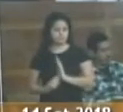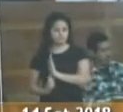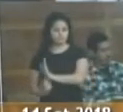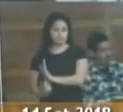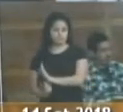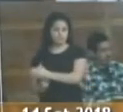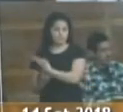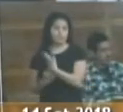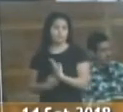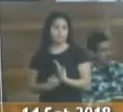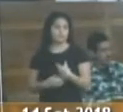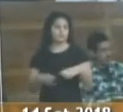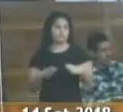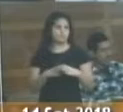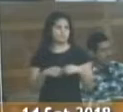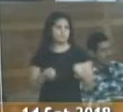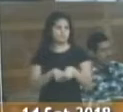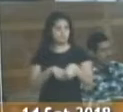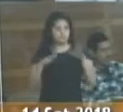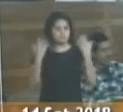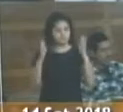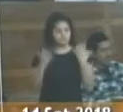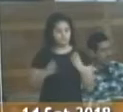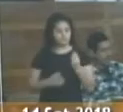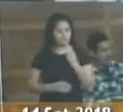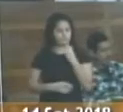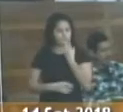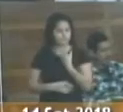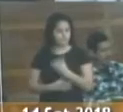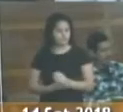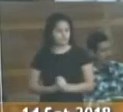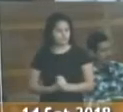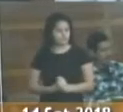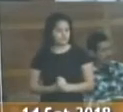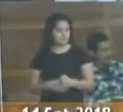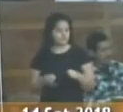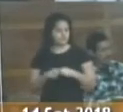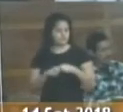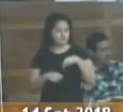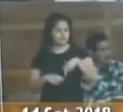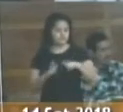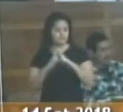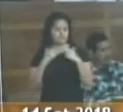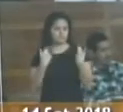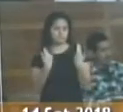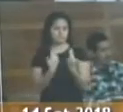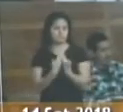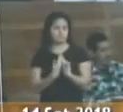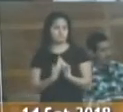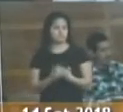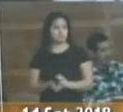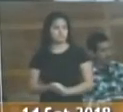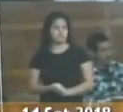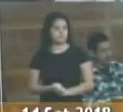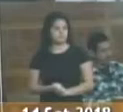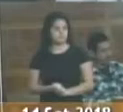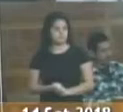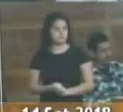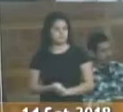a sua equipe, que está de parabéns, que foi implacável em fazer essa audiência acontecer.